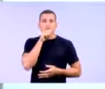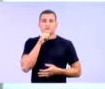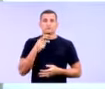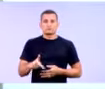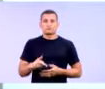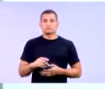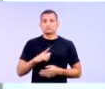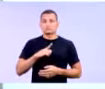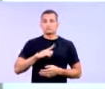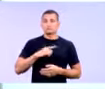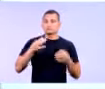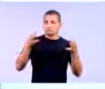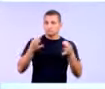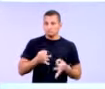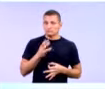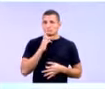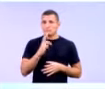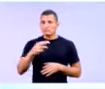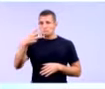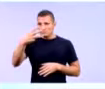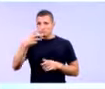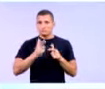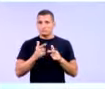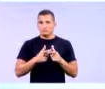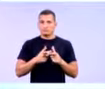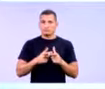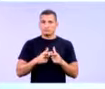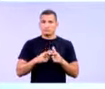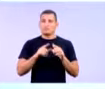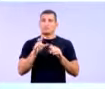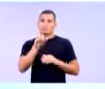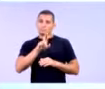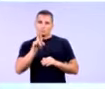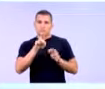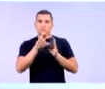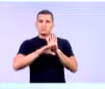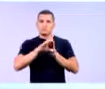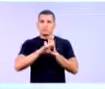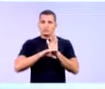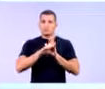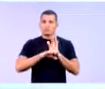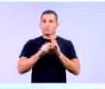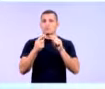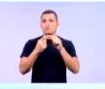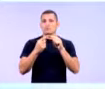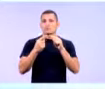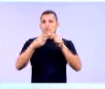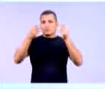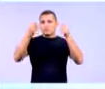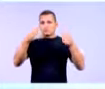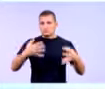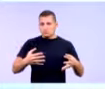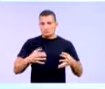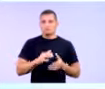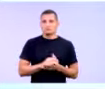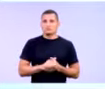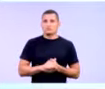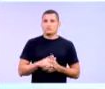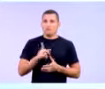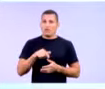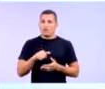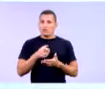certas porque eles construíram conceitos em cima daquilo que foi passado. Ele é obrigatório, tendo